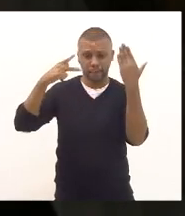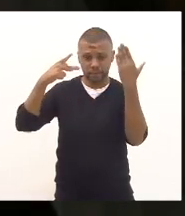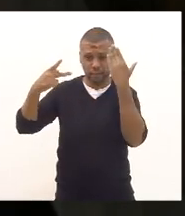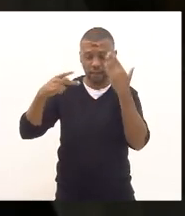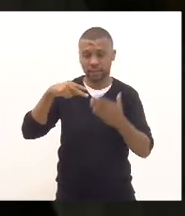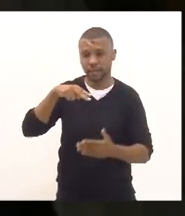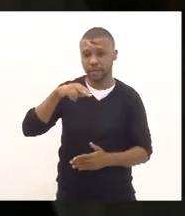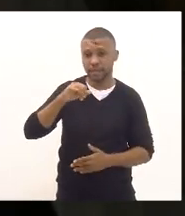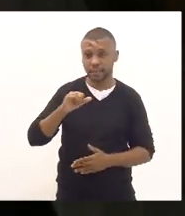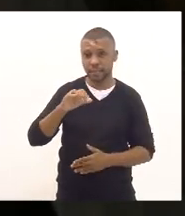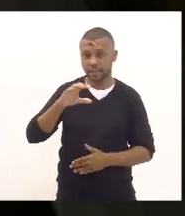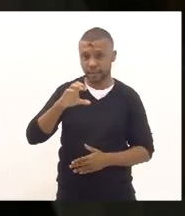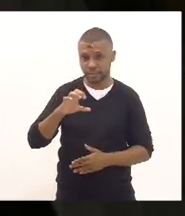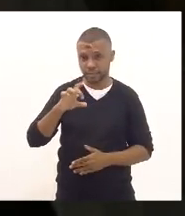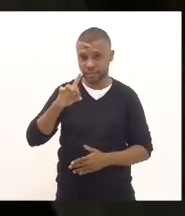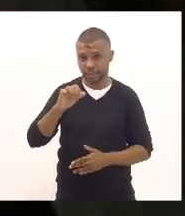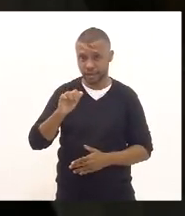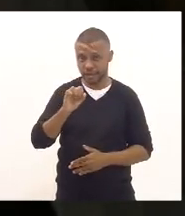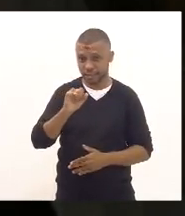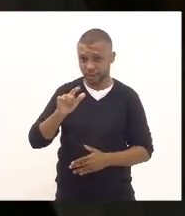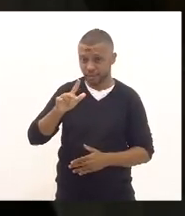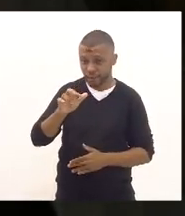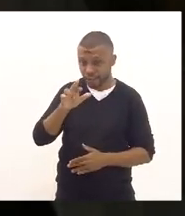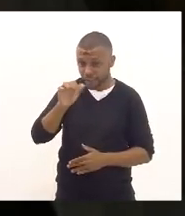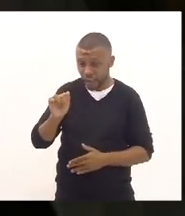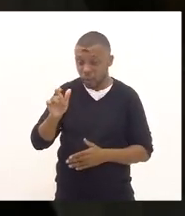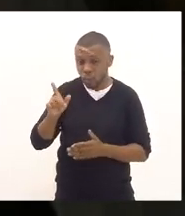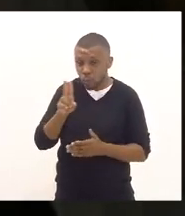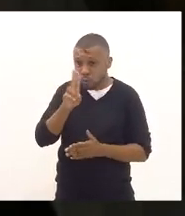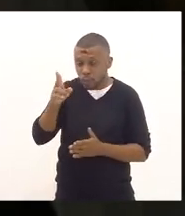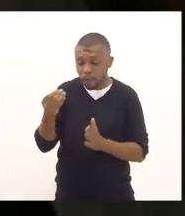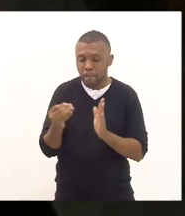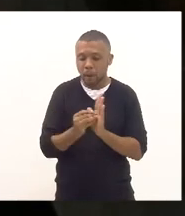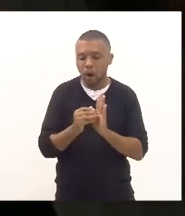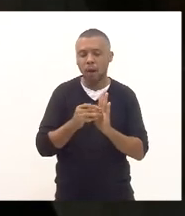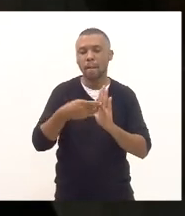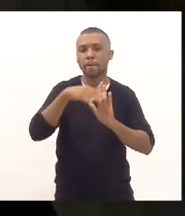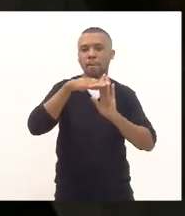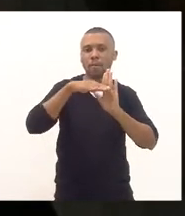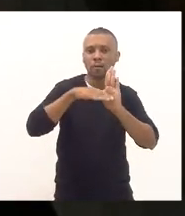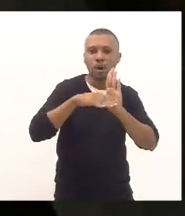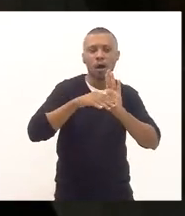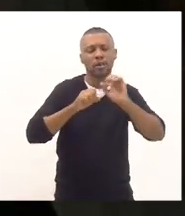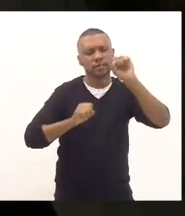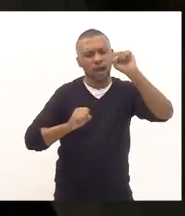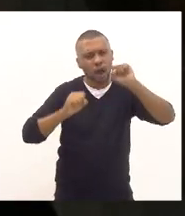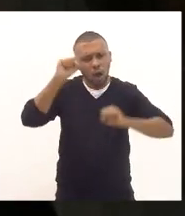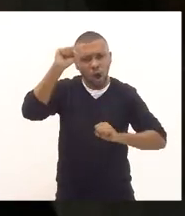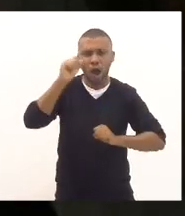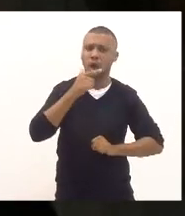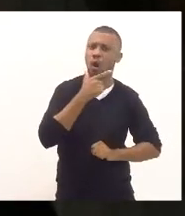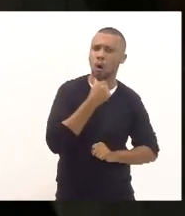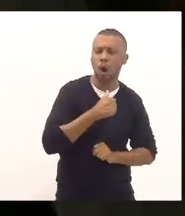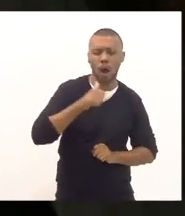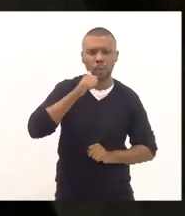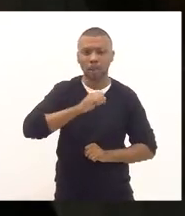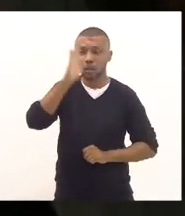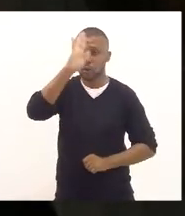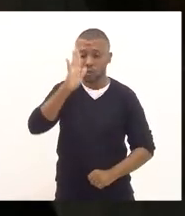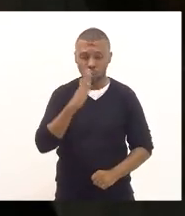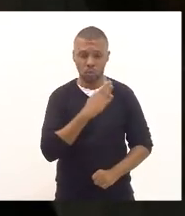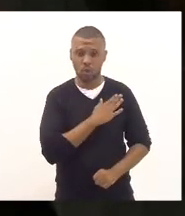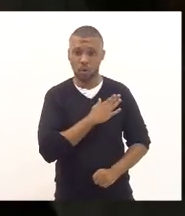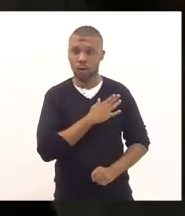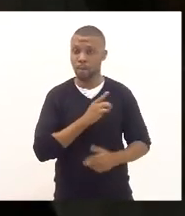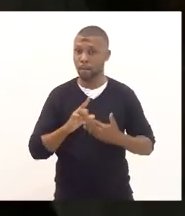Silveira como o nome a ser escrito no livro de heróis e heroínas da Pátria projeto e da